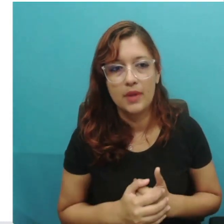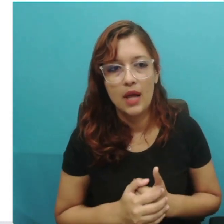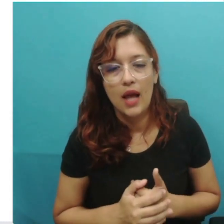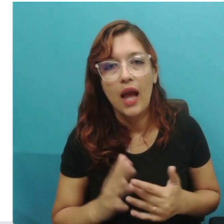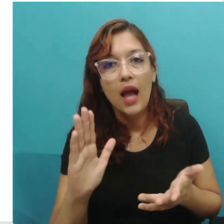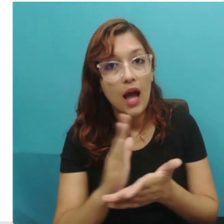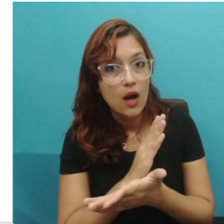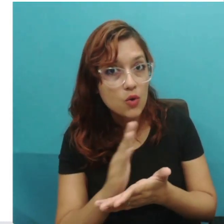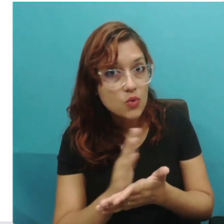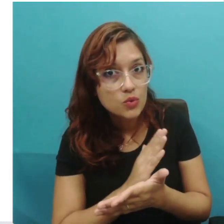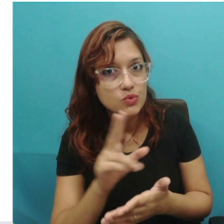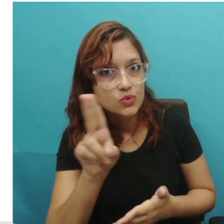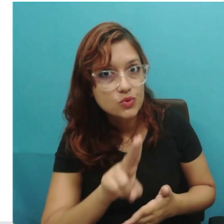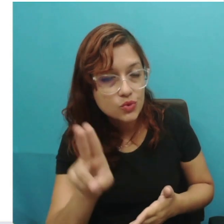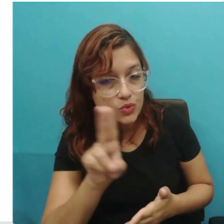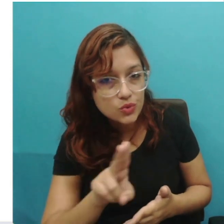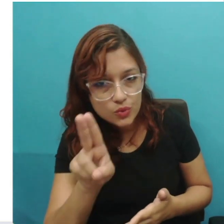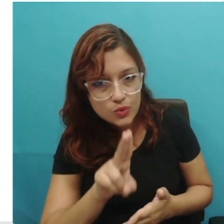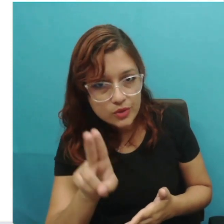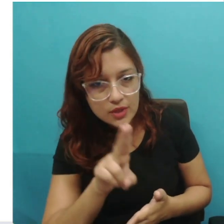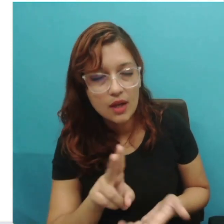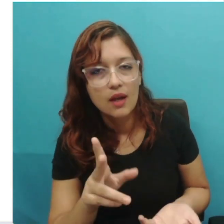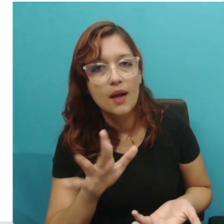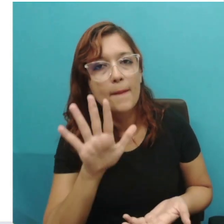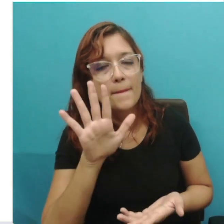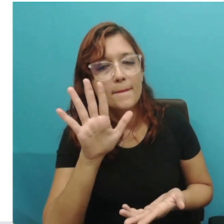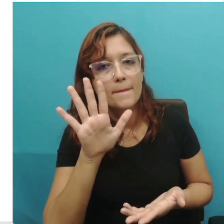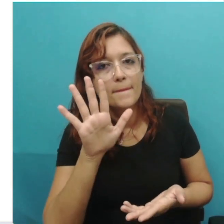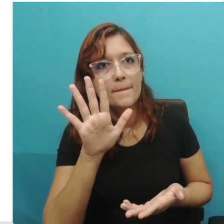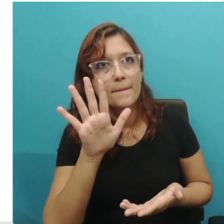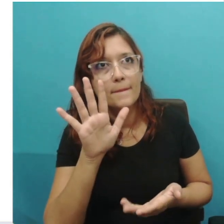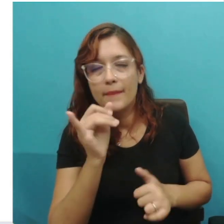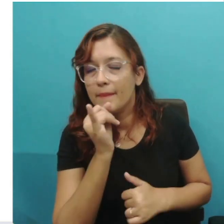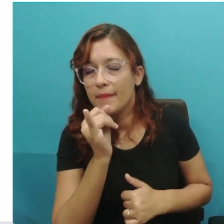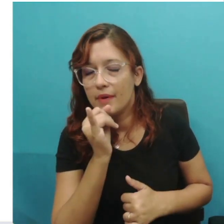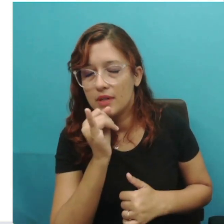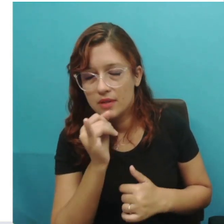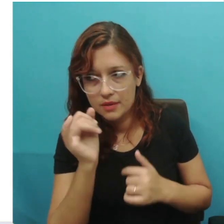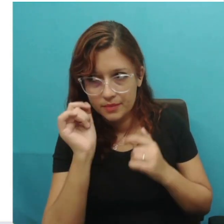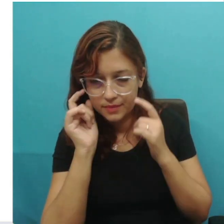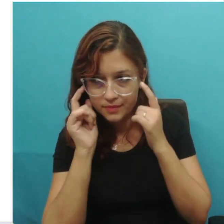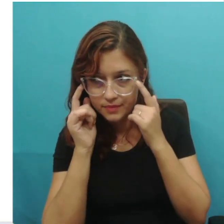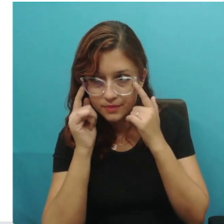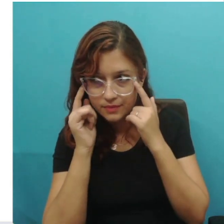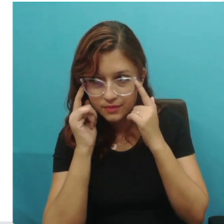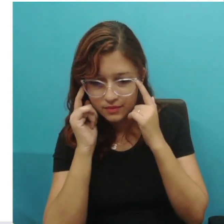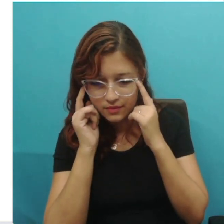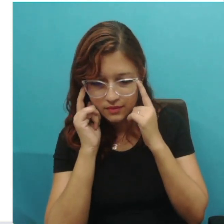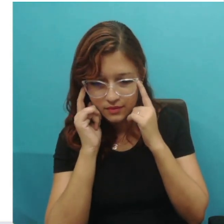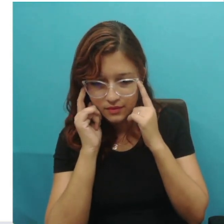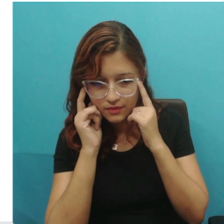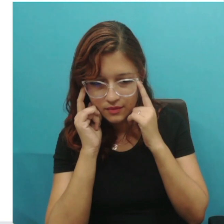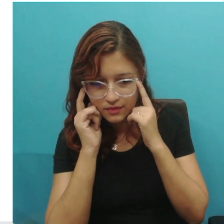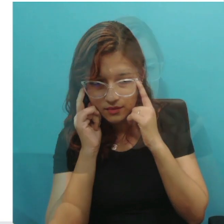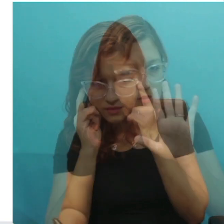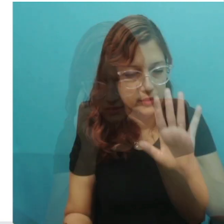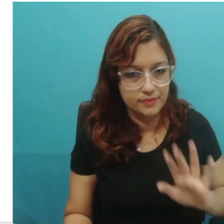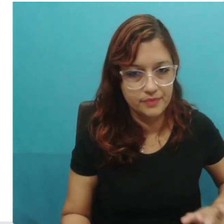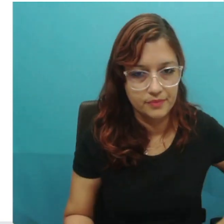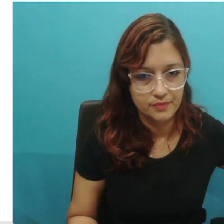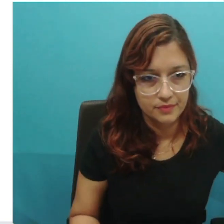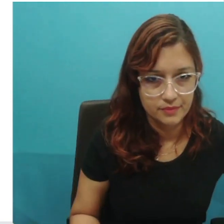esses dois são usados apenas em lugares. Algumas pessoas usam, por exemplo,